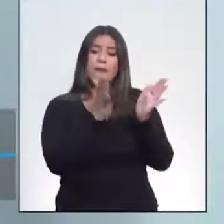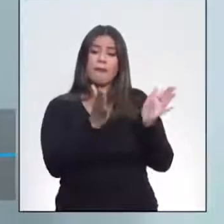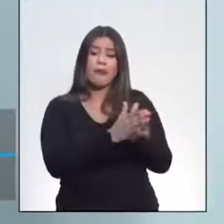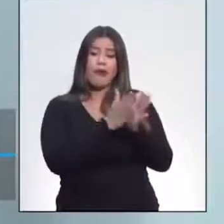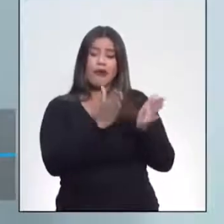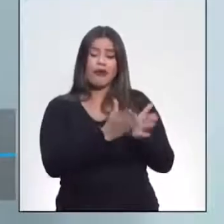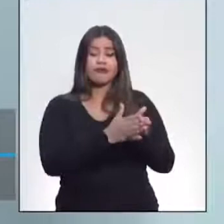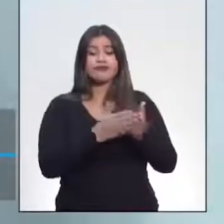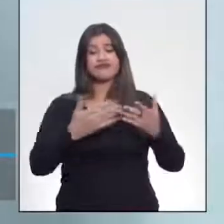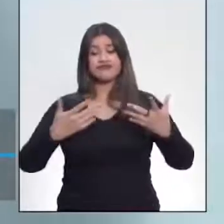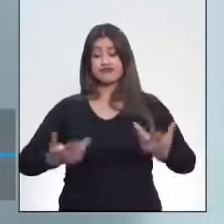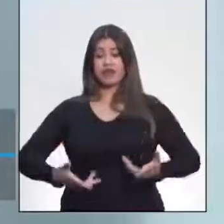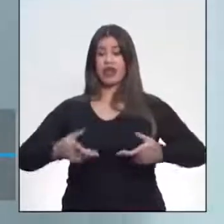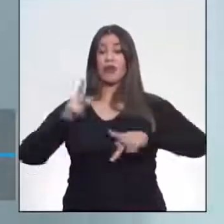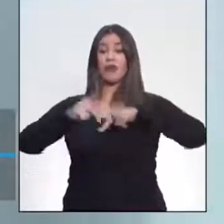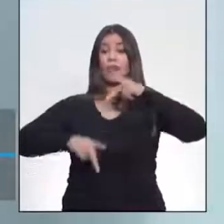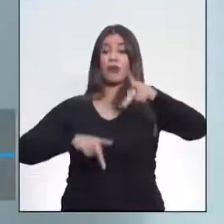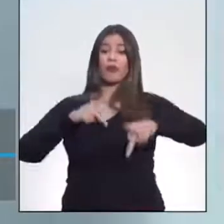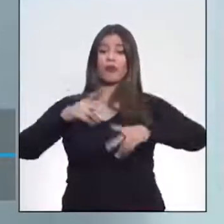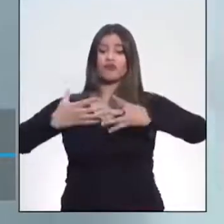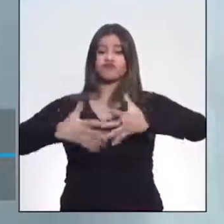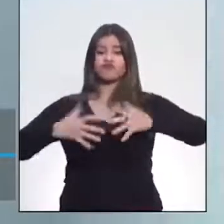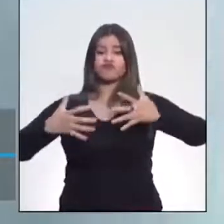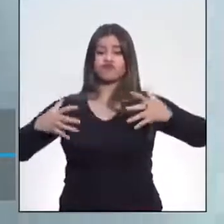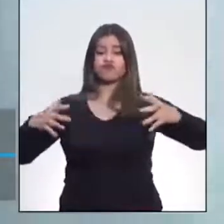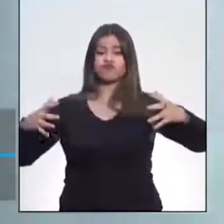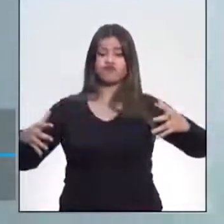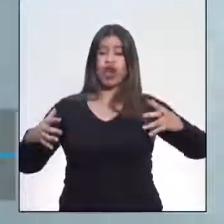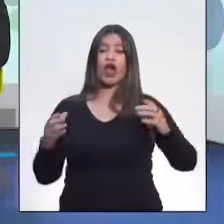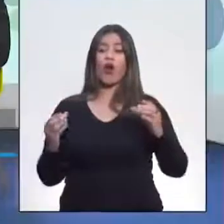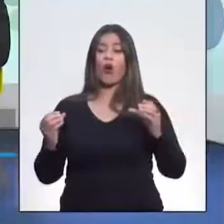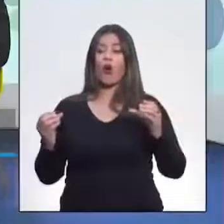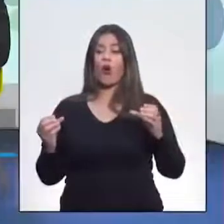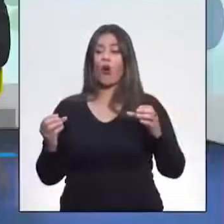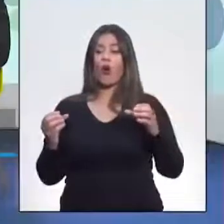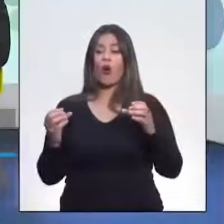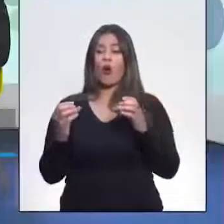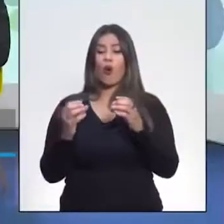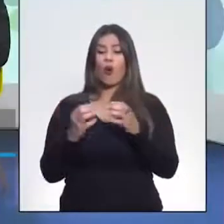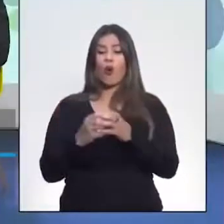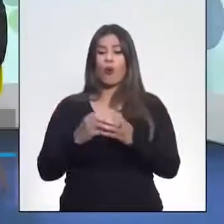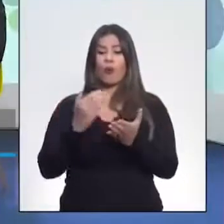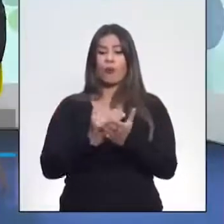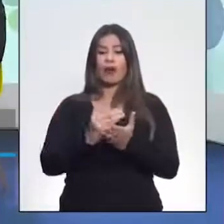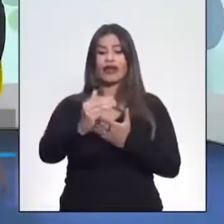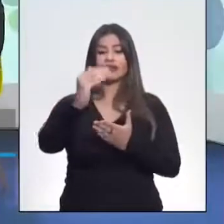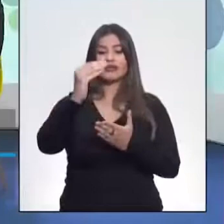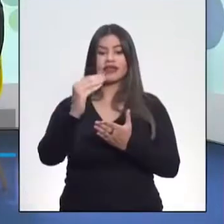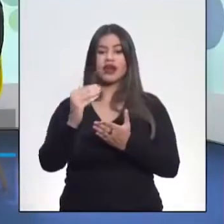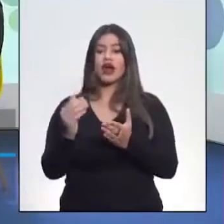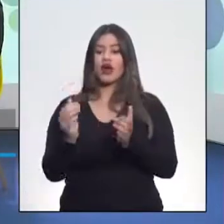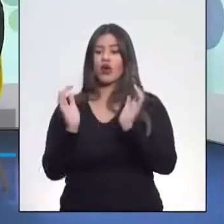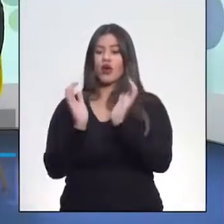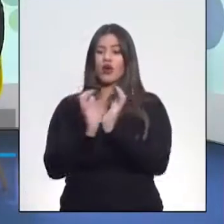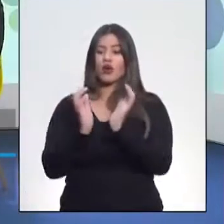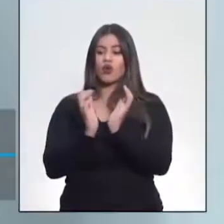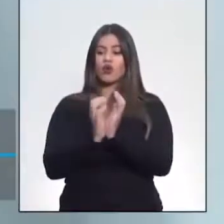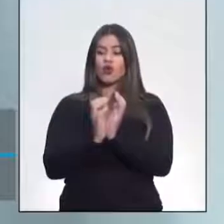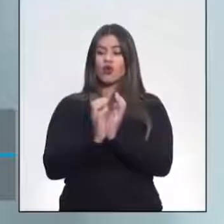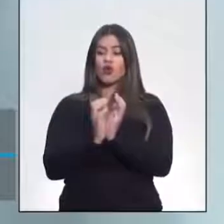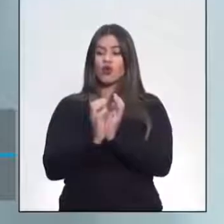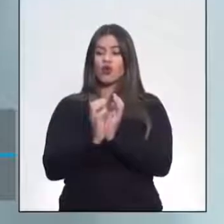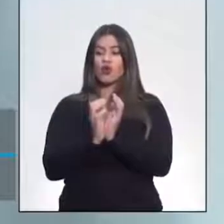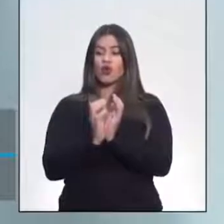está crescendo tá E aí nós vamos para uma próxima organização são as tribos e as